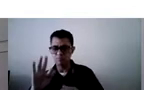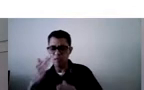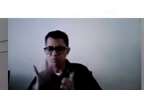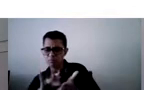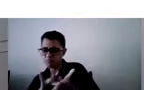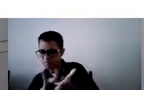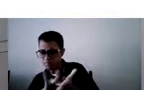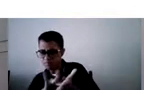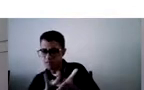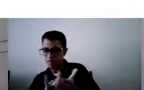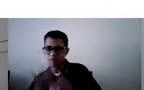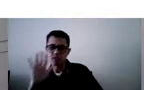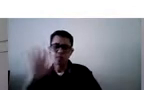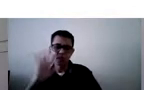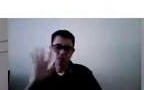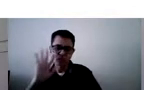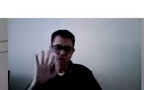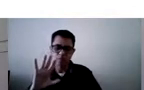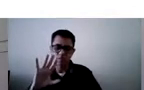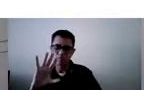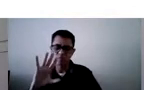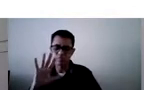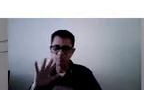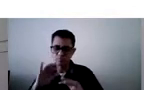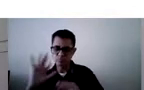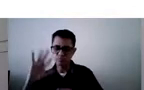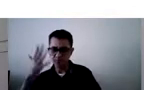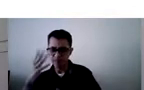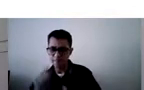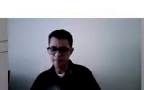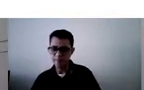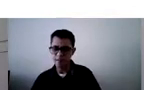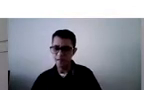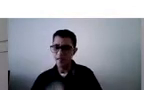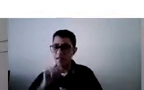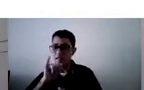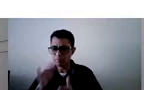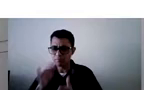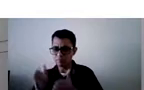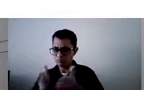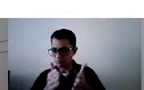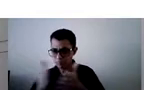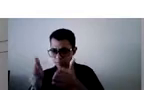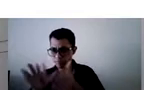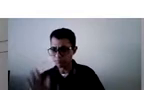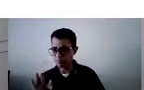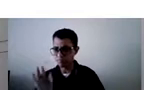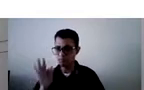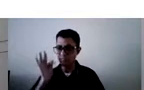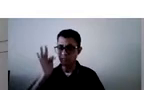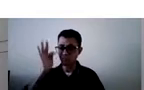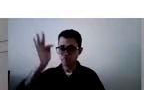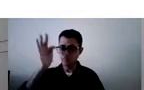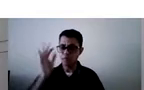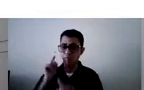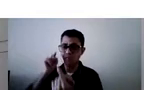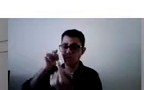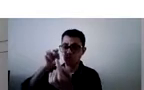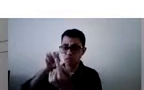que se imagina atingir na imobilidade. Assim, caminhamos para o futuro com